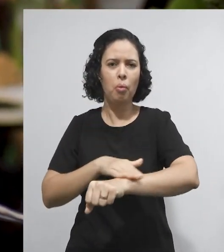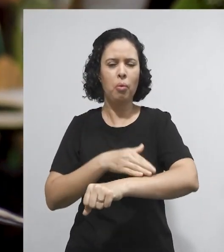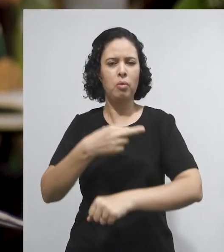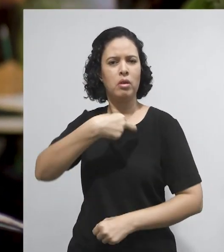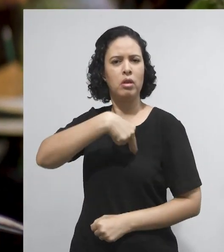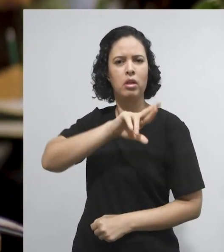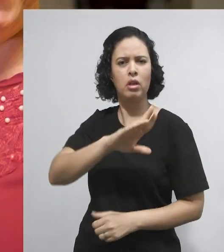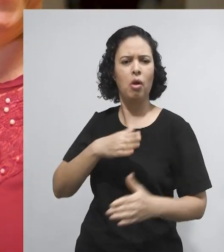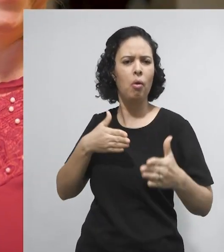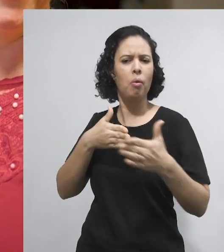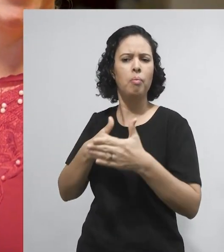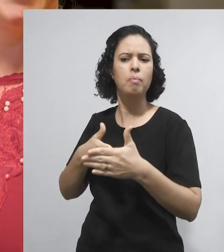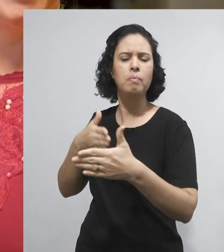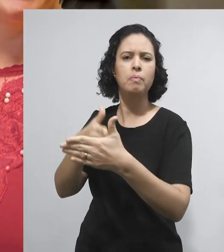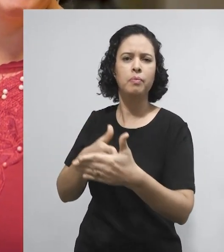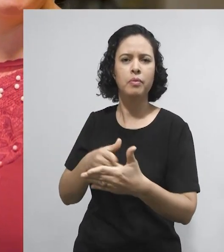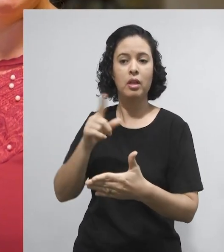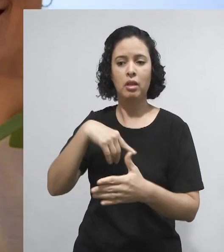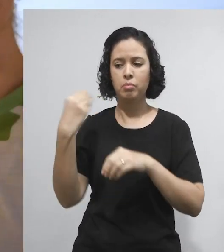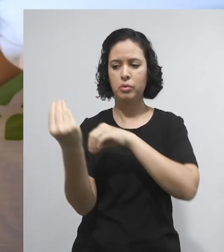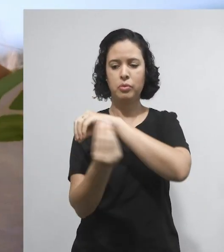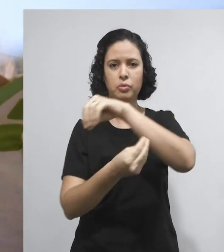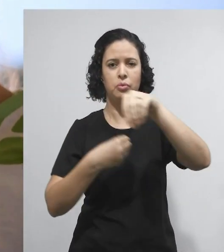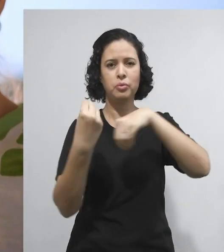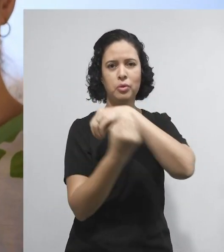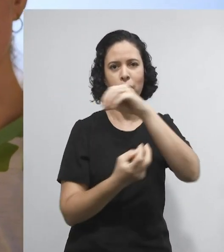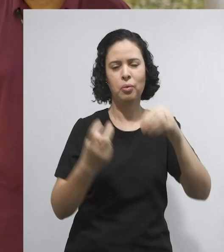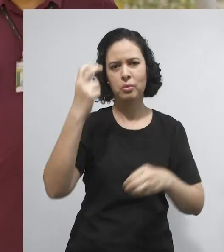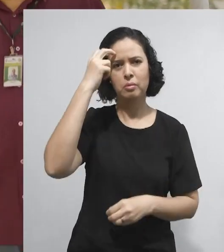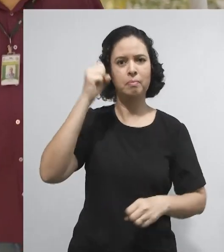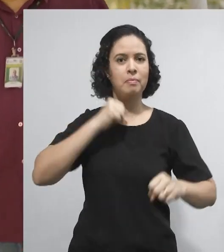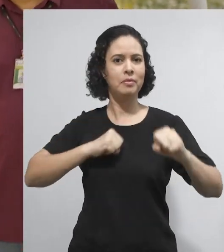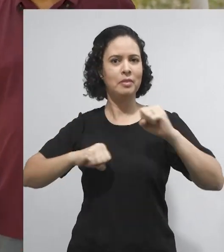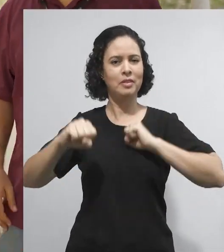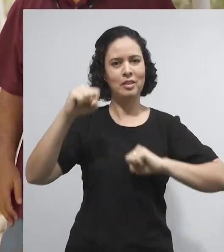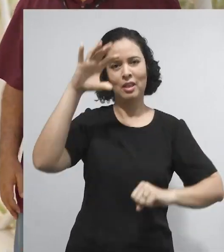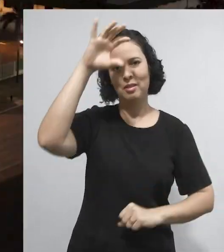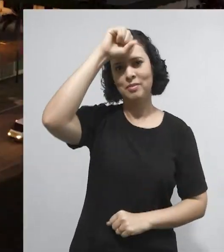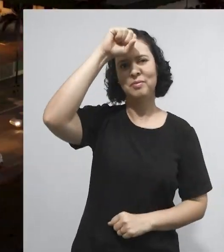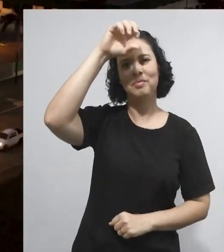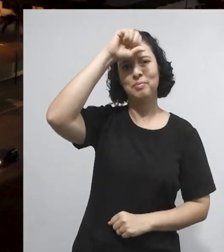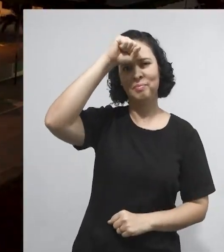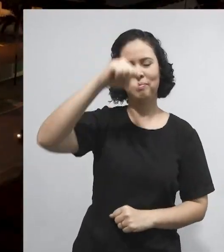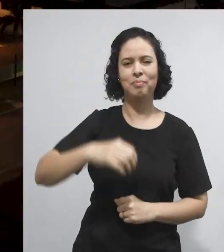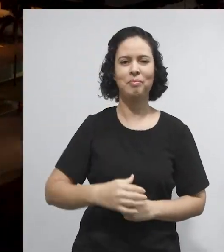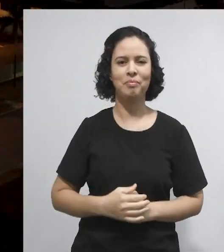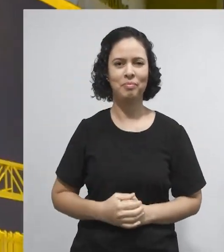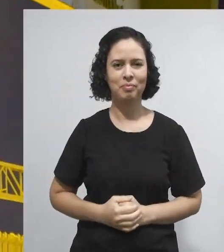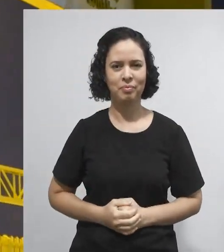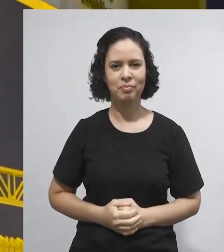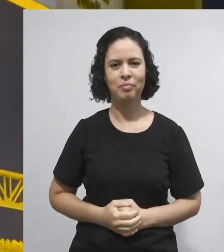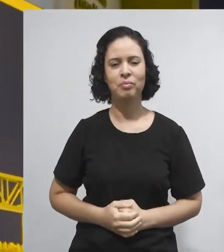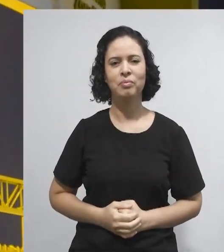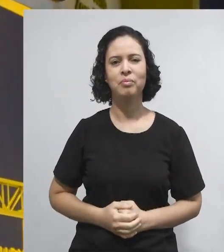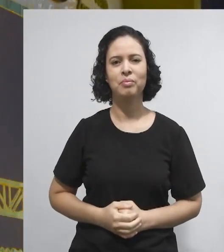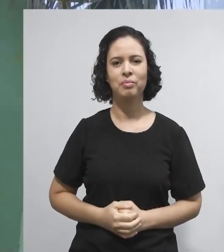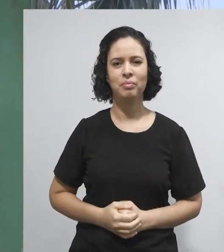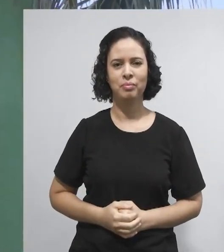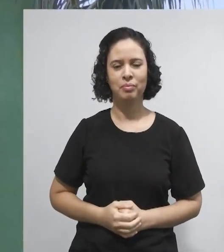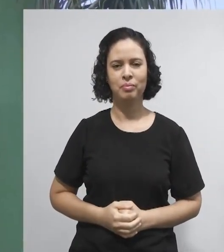crenças ou limites. É uma mistura de culturas ansiosas pelo saber.